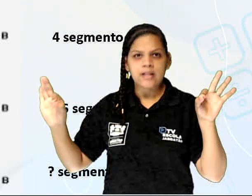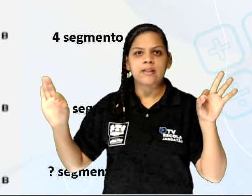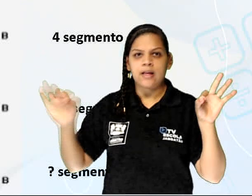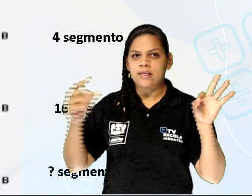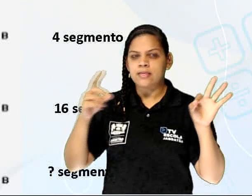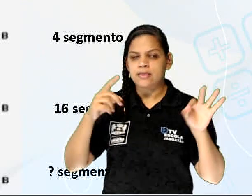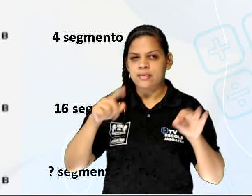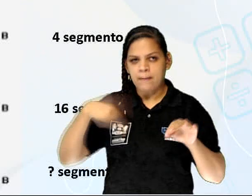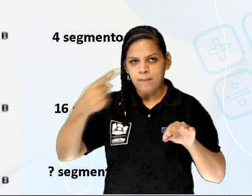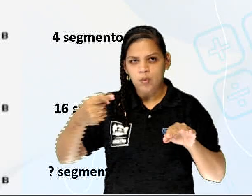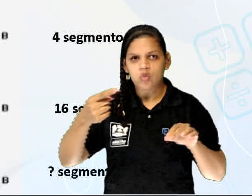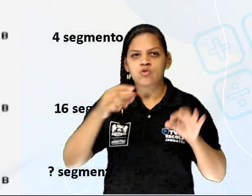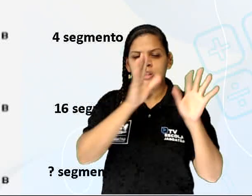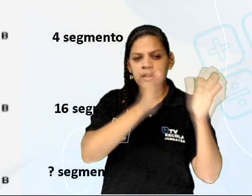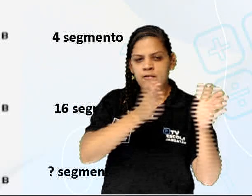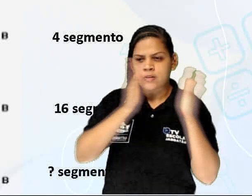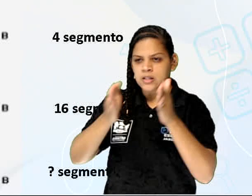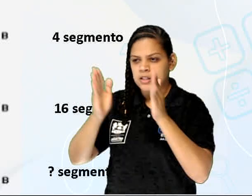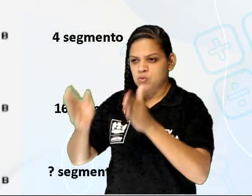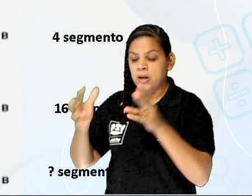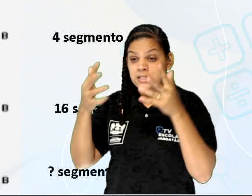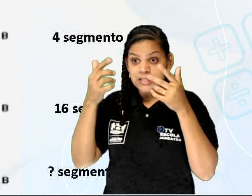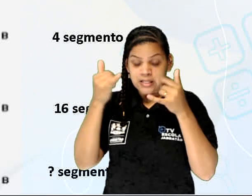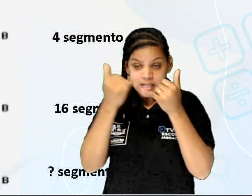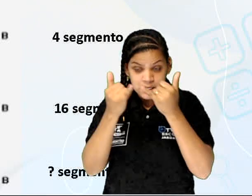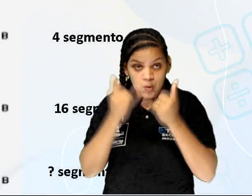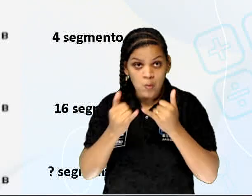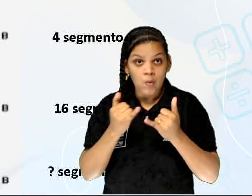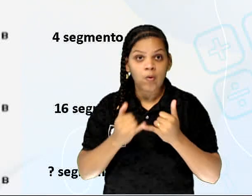em 3 partes iguais. E sobre o terço central,